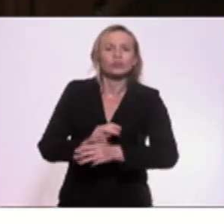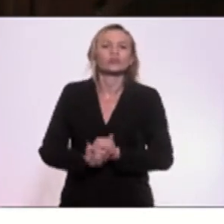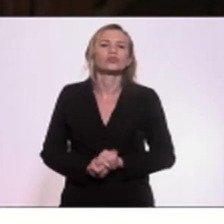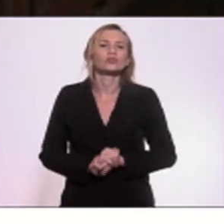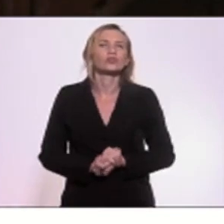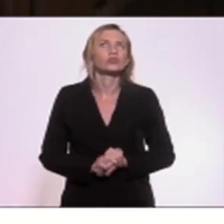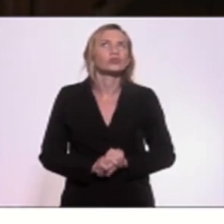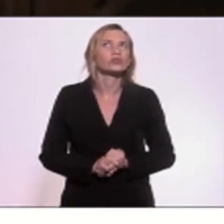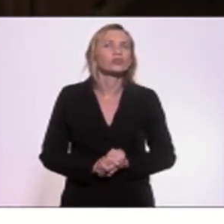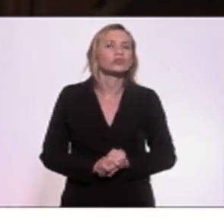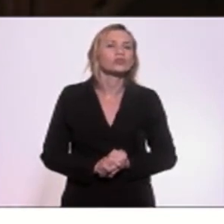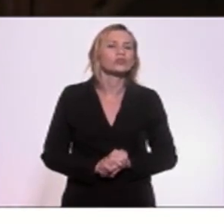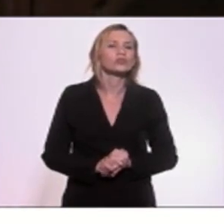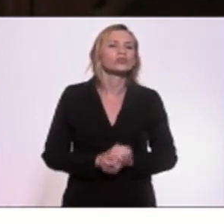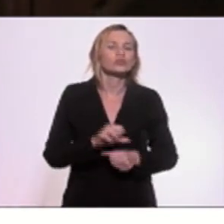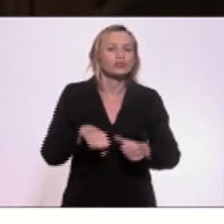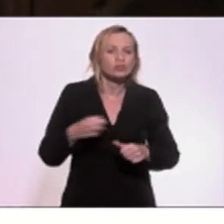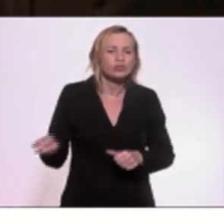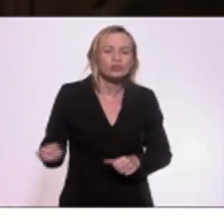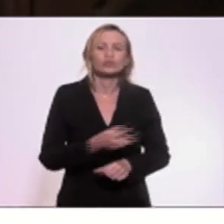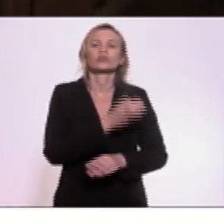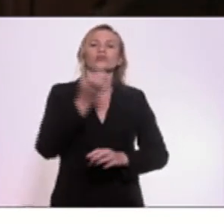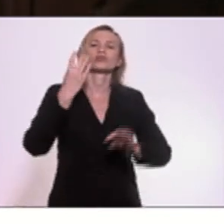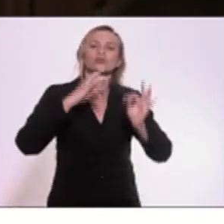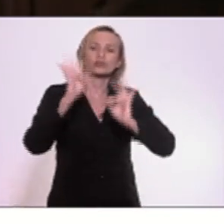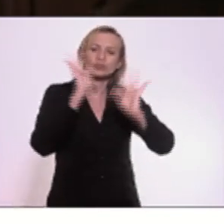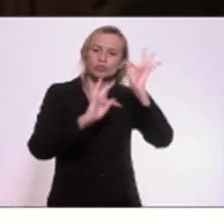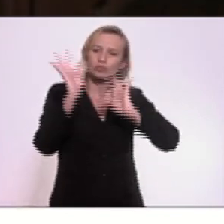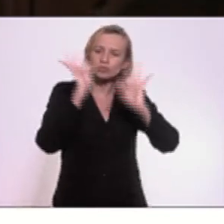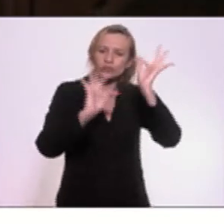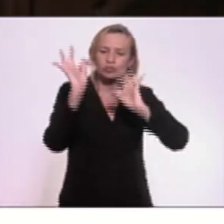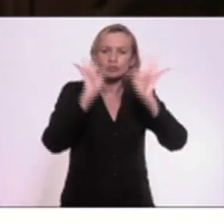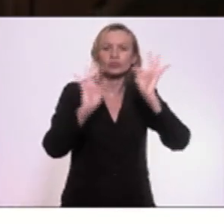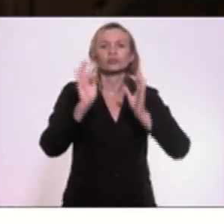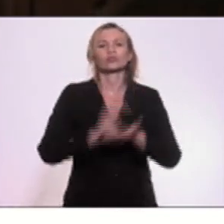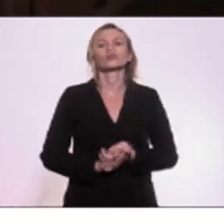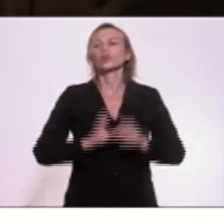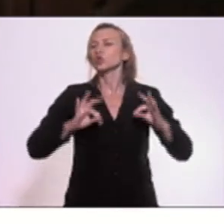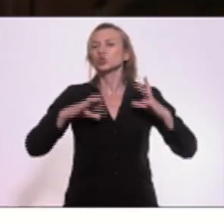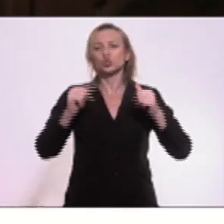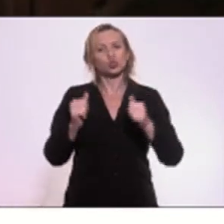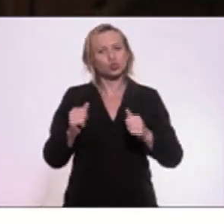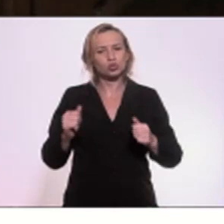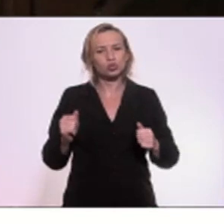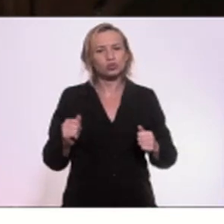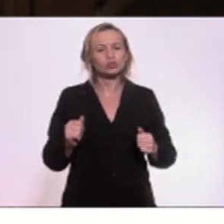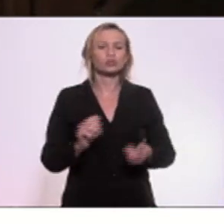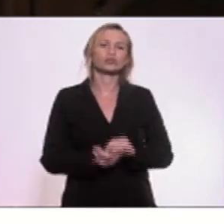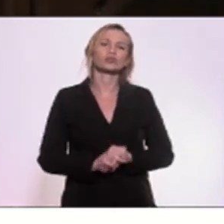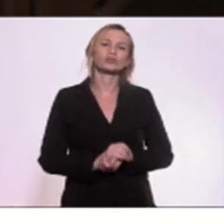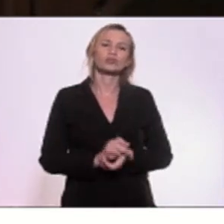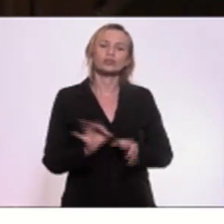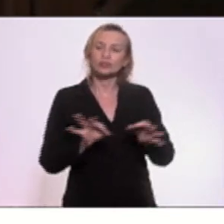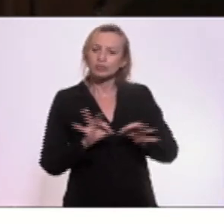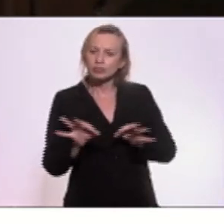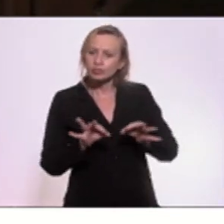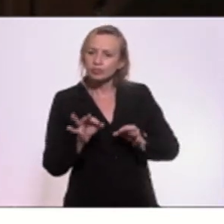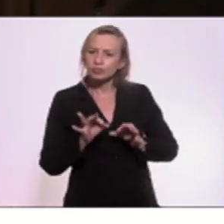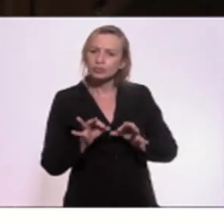da inovação das tecnologias, ou seja, tudo isto era feito exatamente com